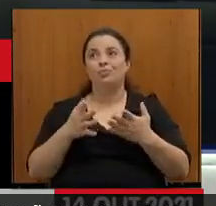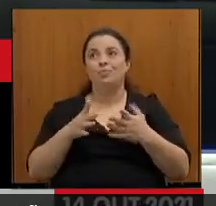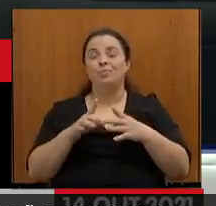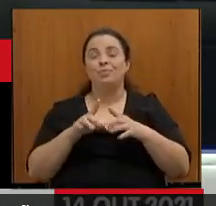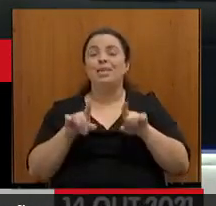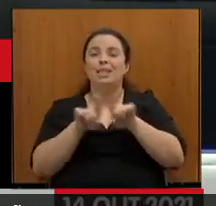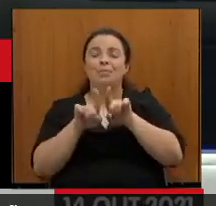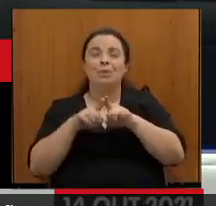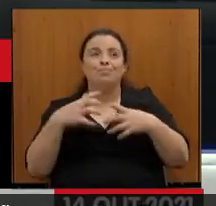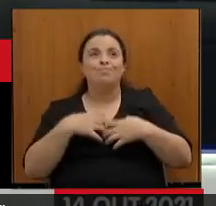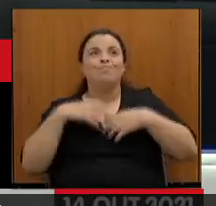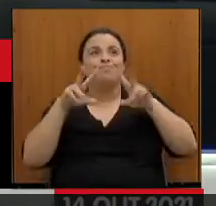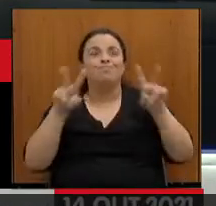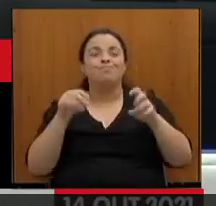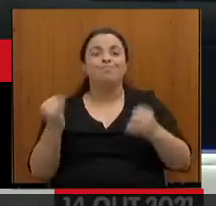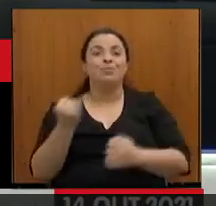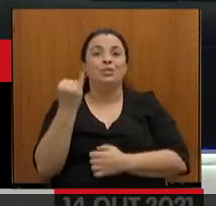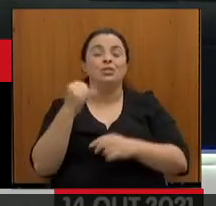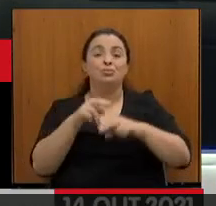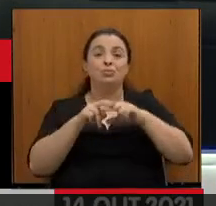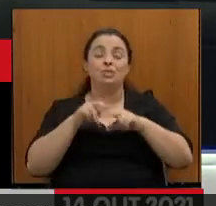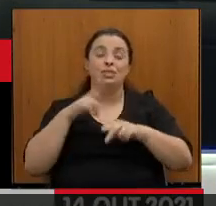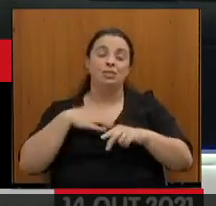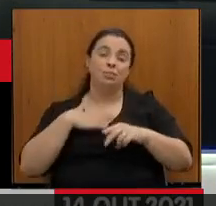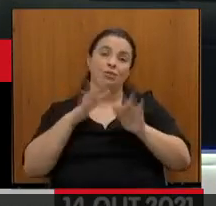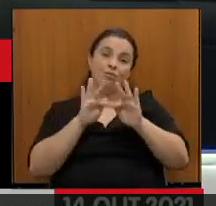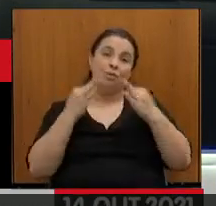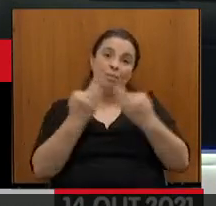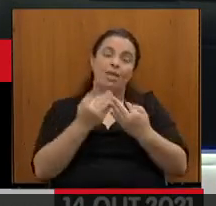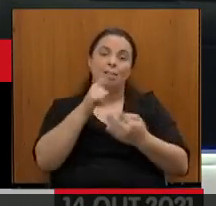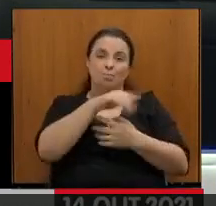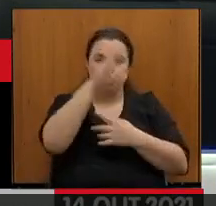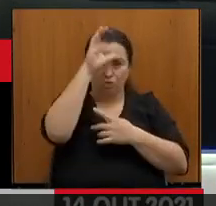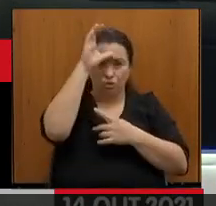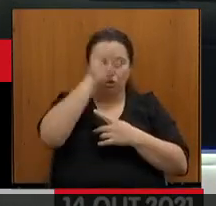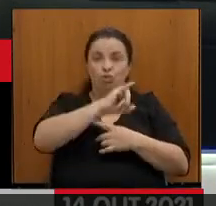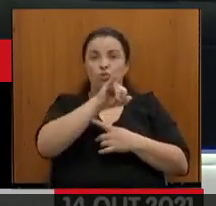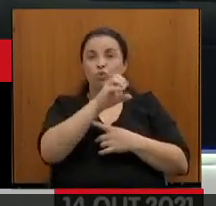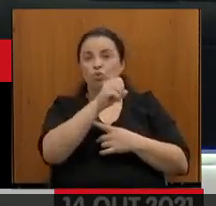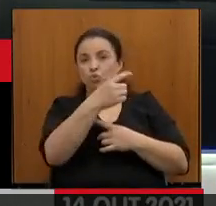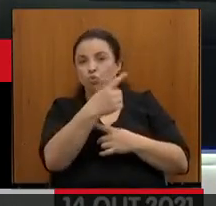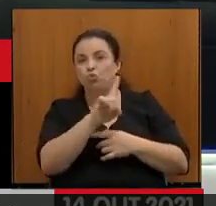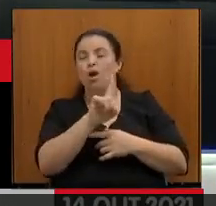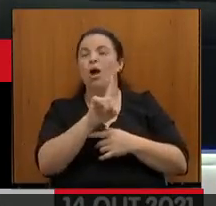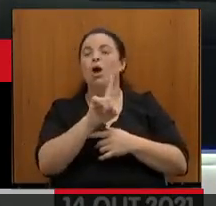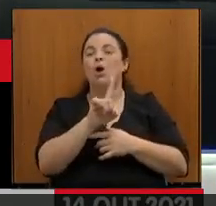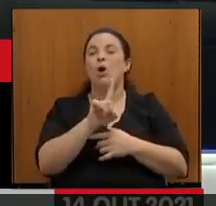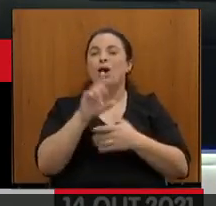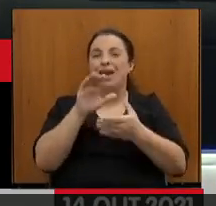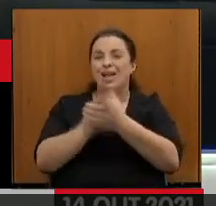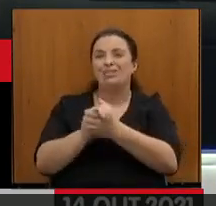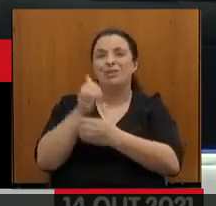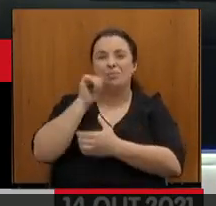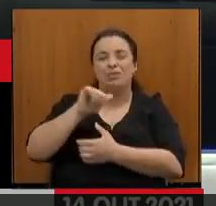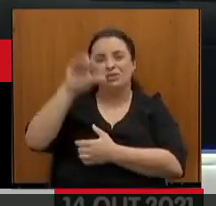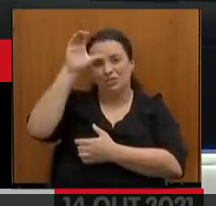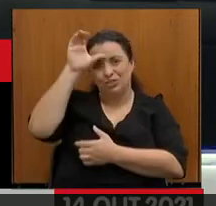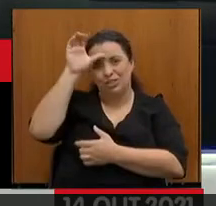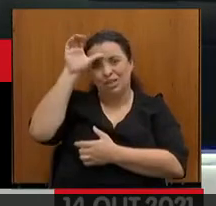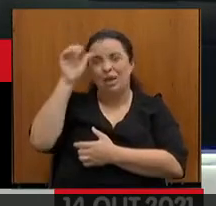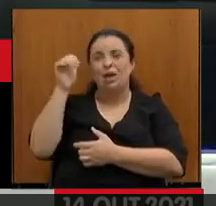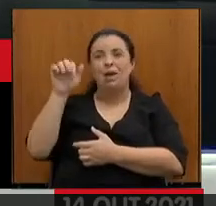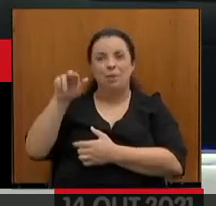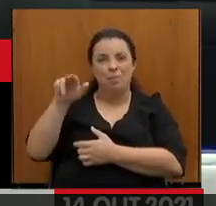a oportunidade de conviver com meu tio João Iunes, casado com a minha tia, irmã da minha mãe, que